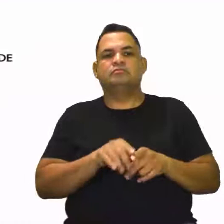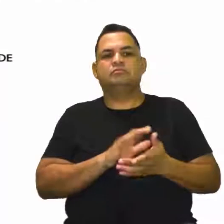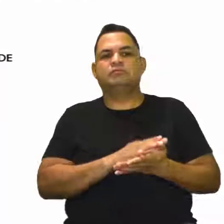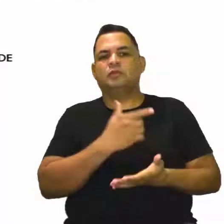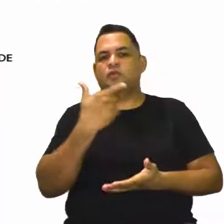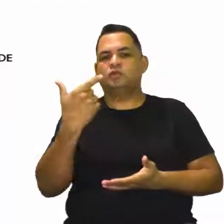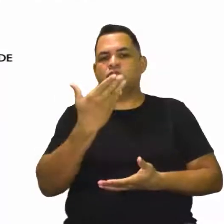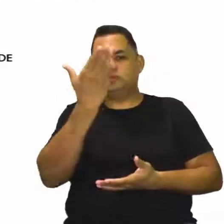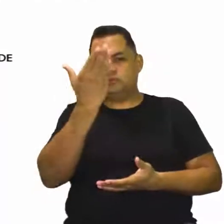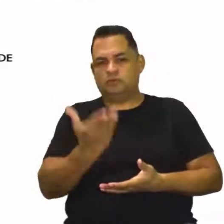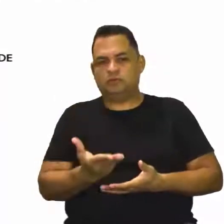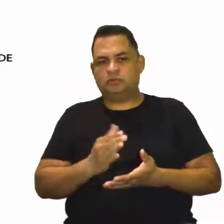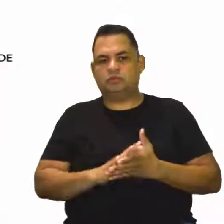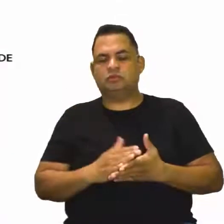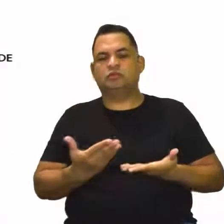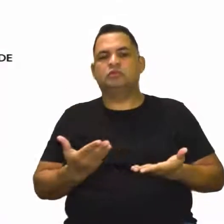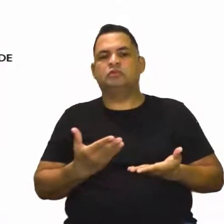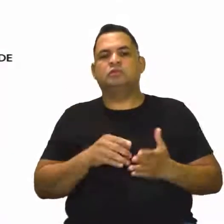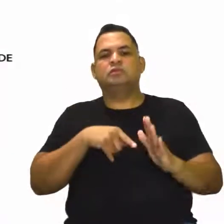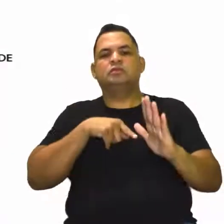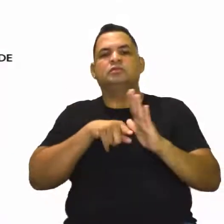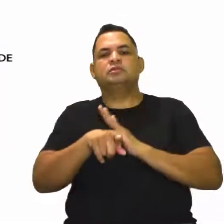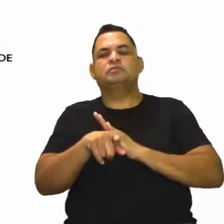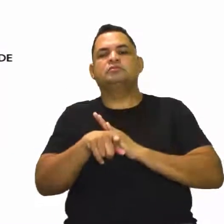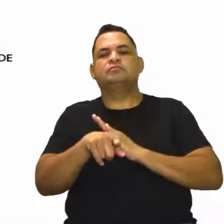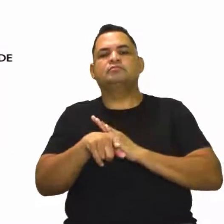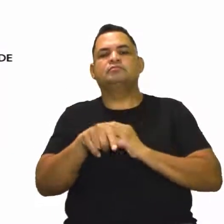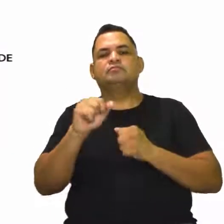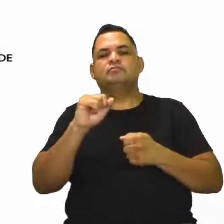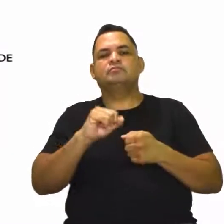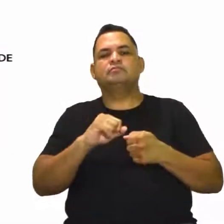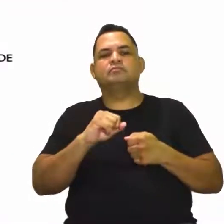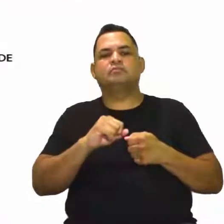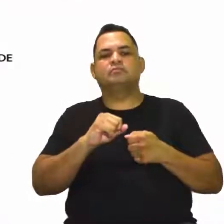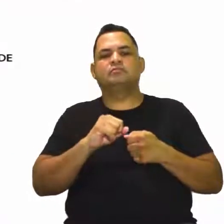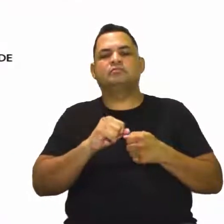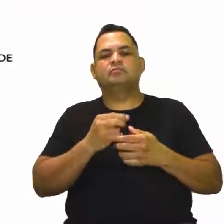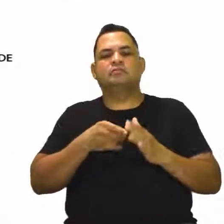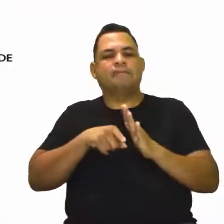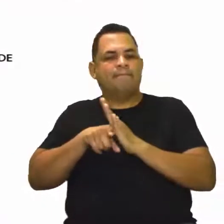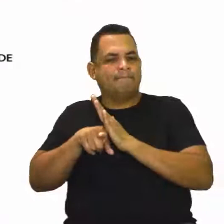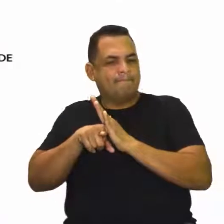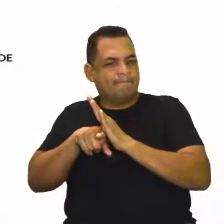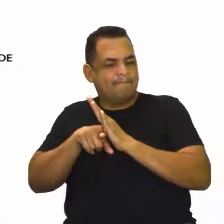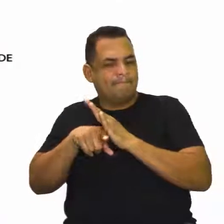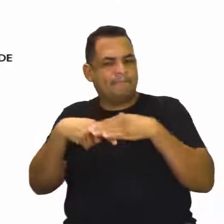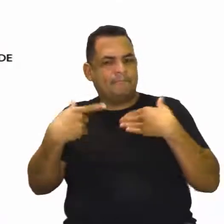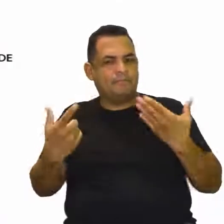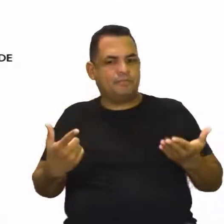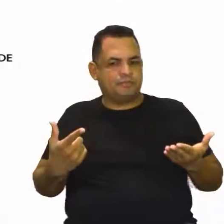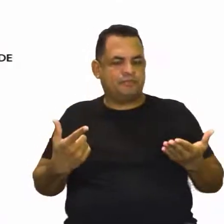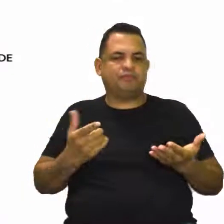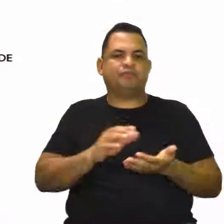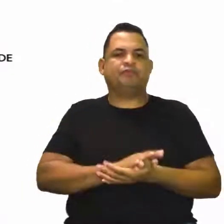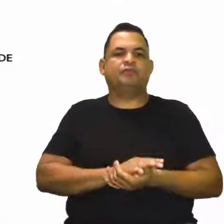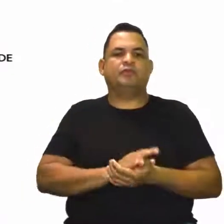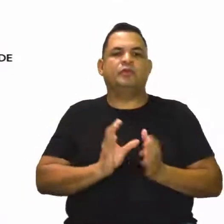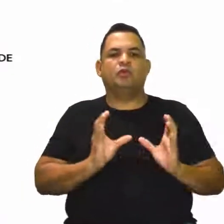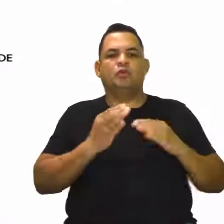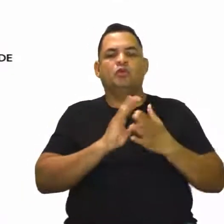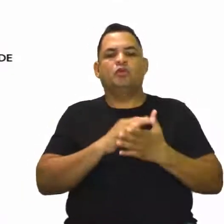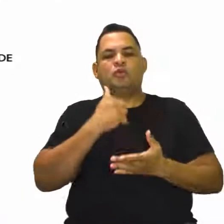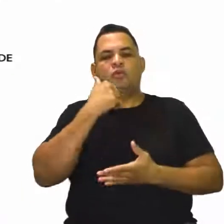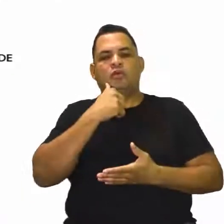gráfico, né? Quando é feita a pergunta, né? Quando é feita aqui o estudo, a pesquisa com o grupo